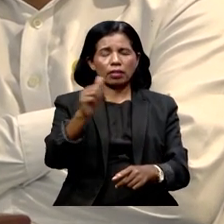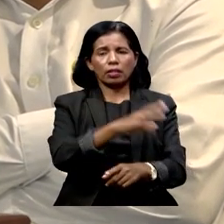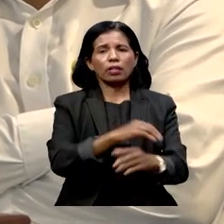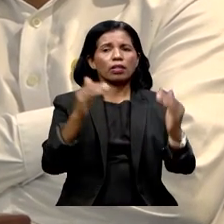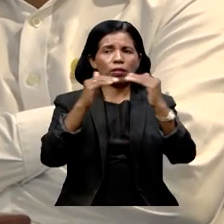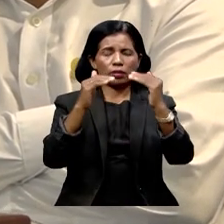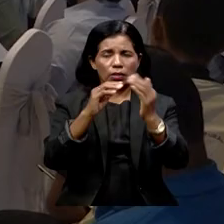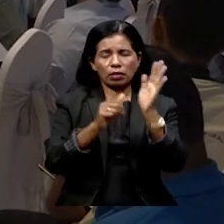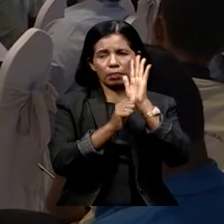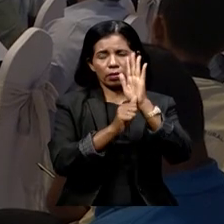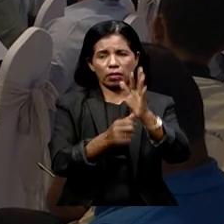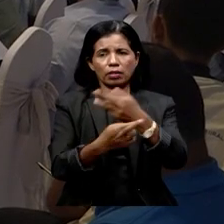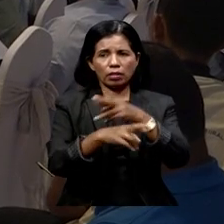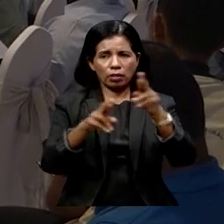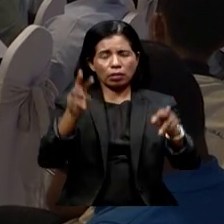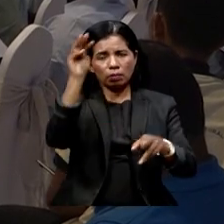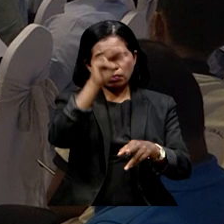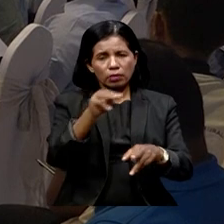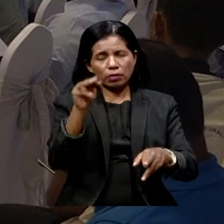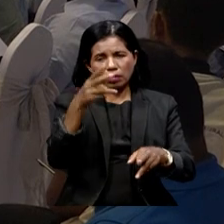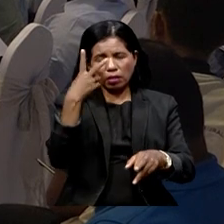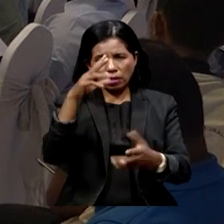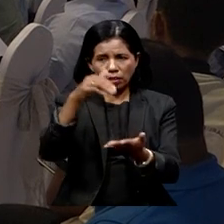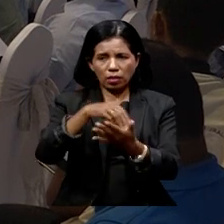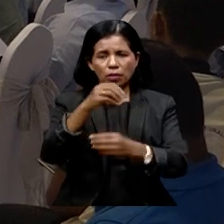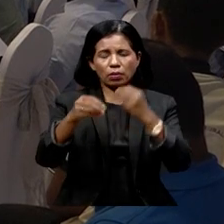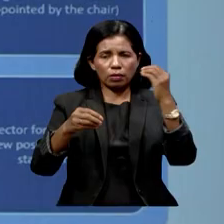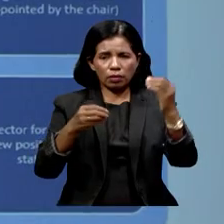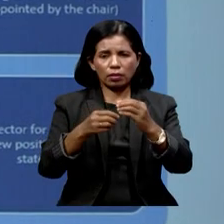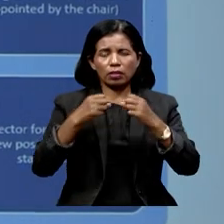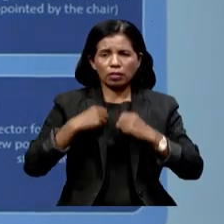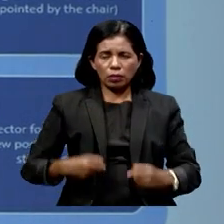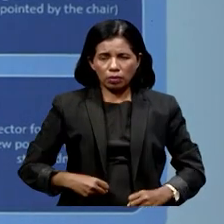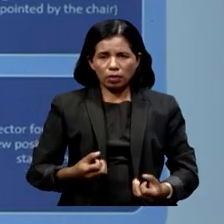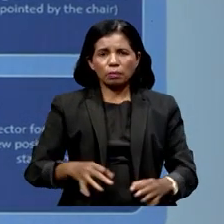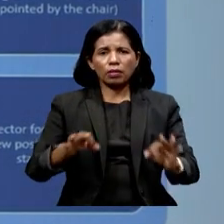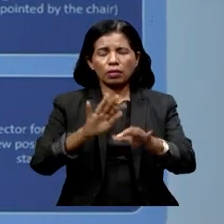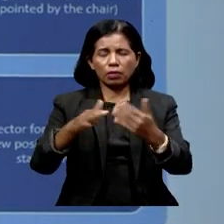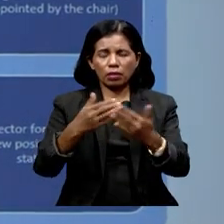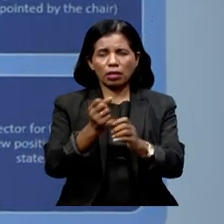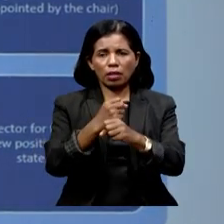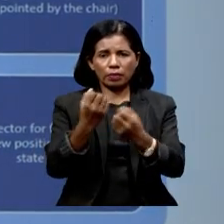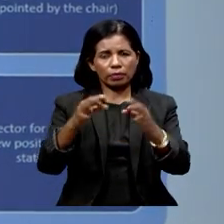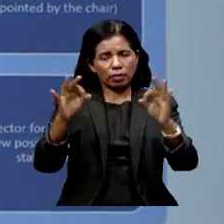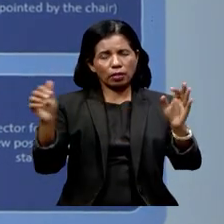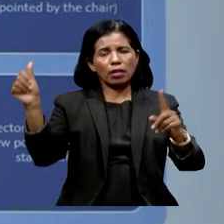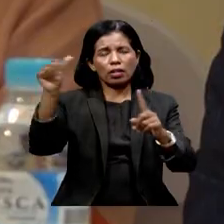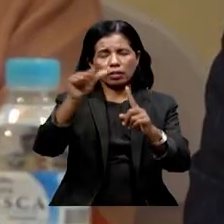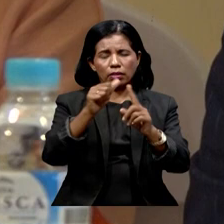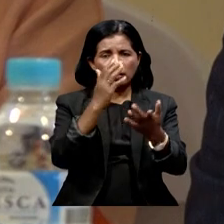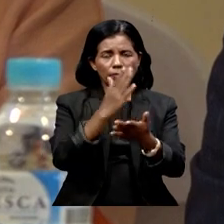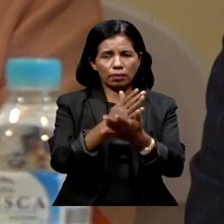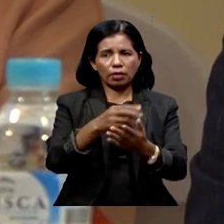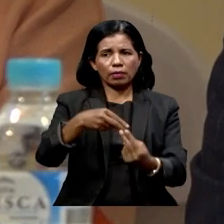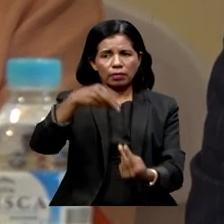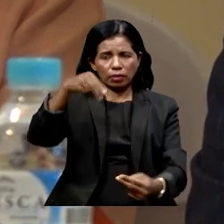ne atu apresenta resultado de monitorização no avaliação com o indicador chave importante Sira Nebe Halaona por atingir combate à malnutrição